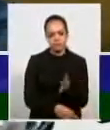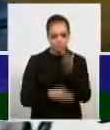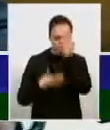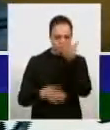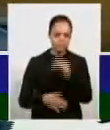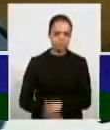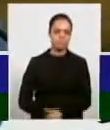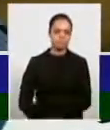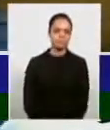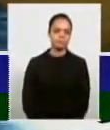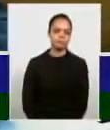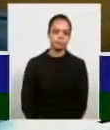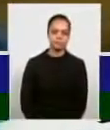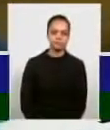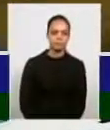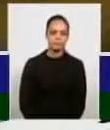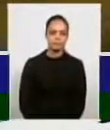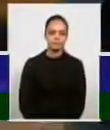obrigado.